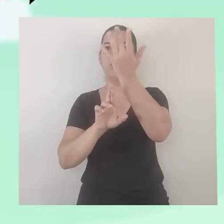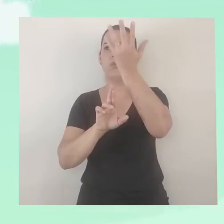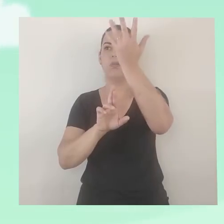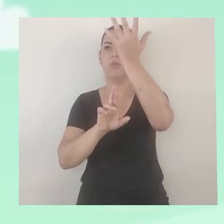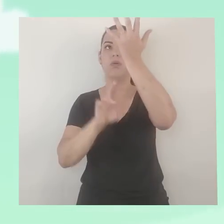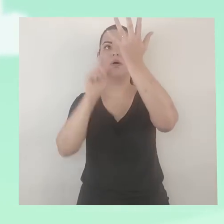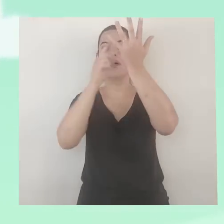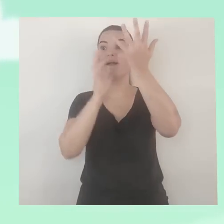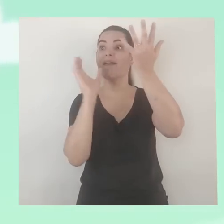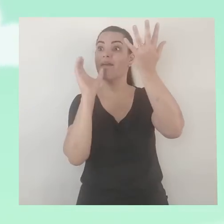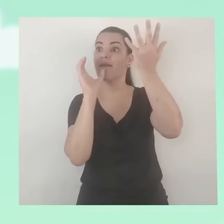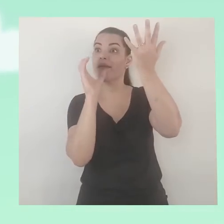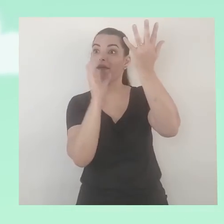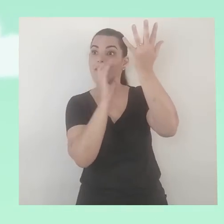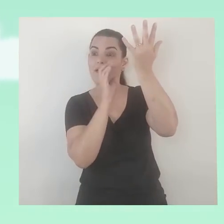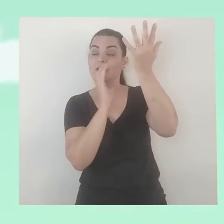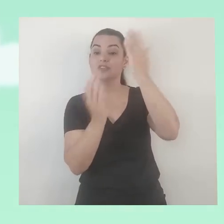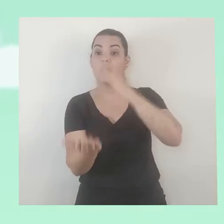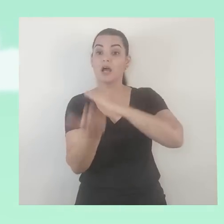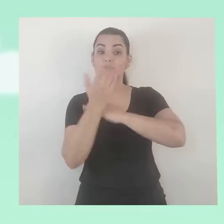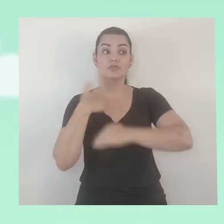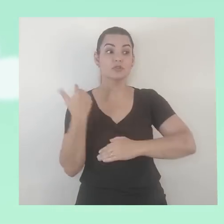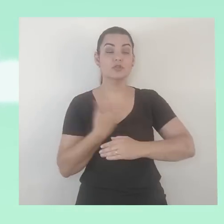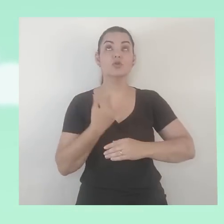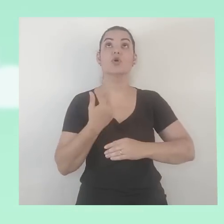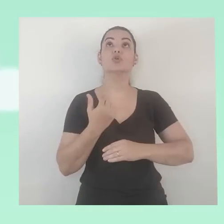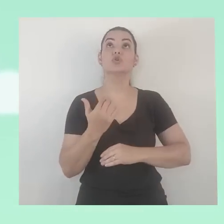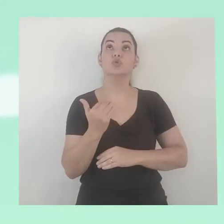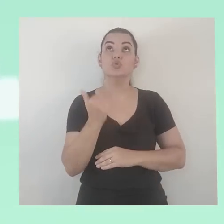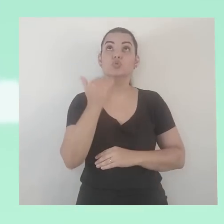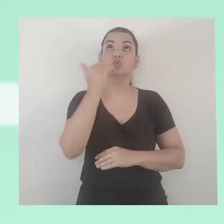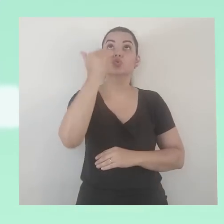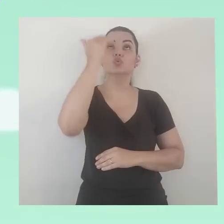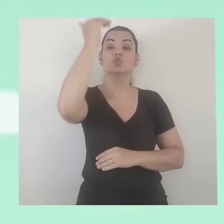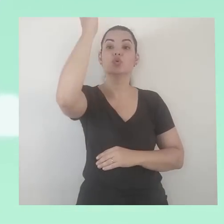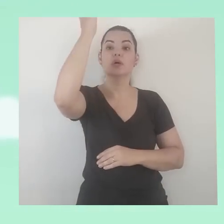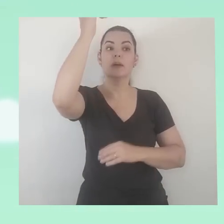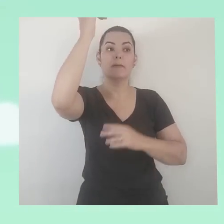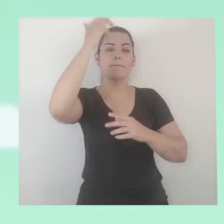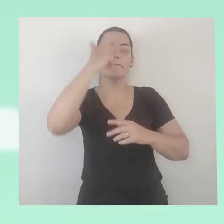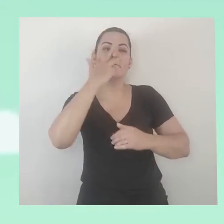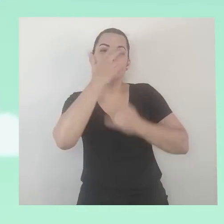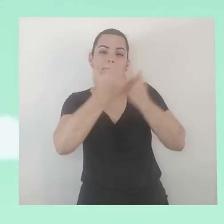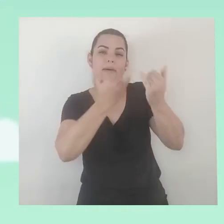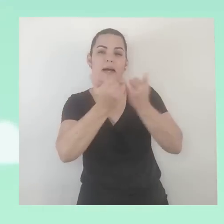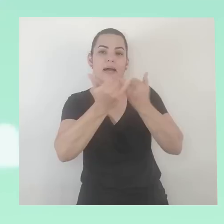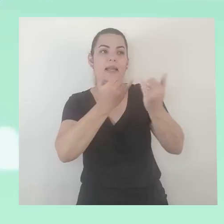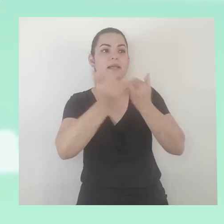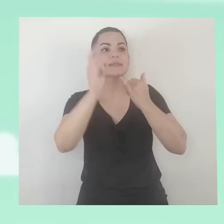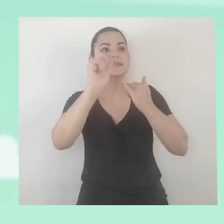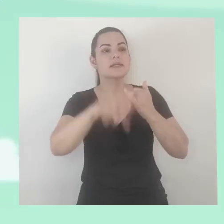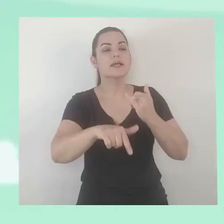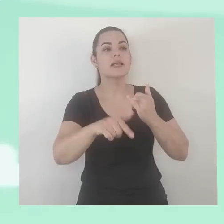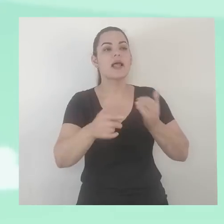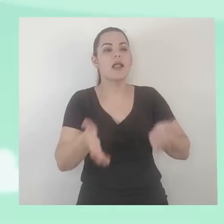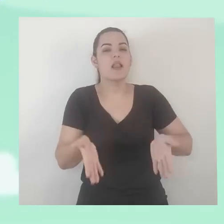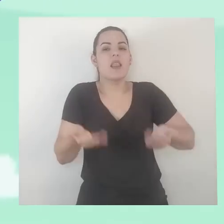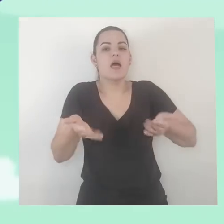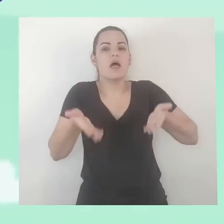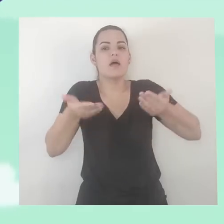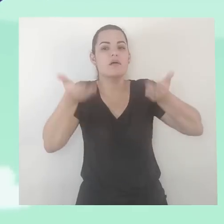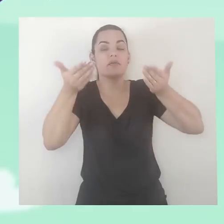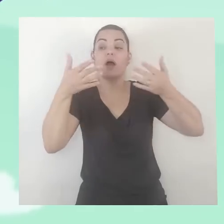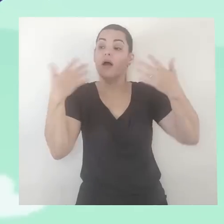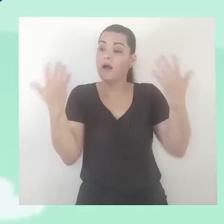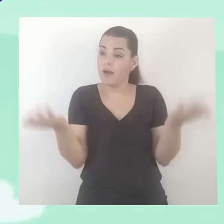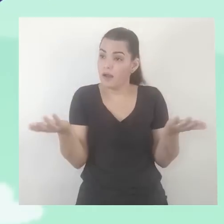céu. Parece que ele deixa a gente mais leve. Então é por isso que a gente sobe? Por causa desse ar